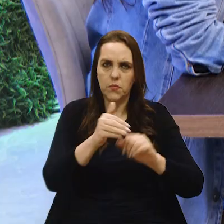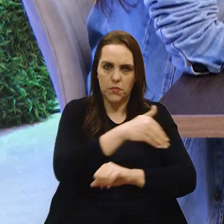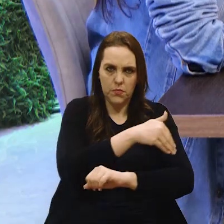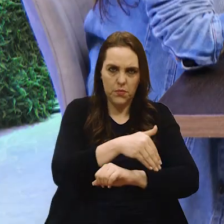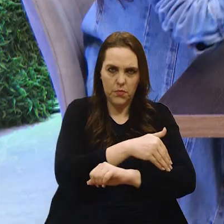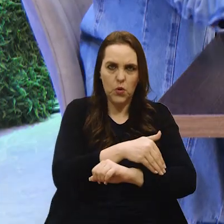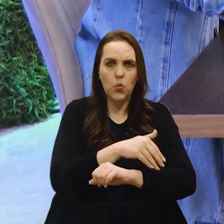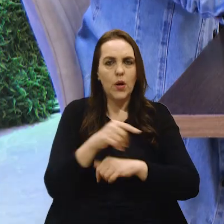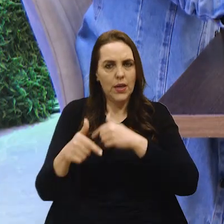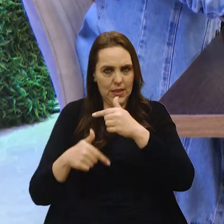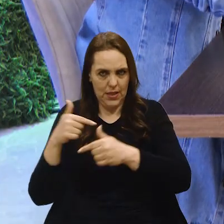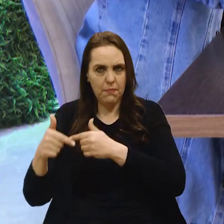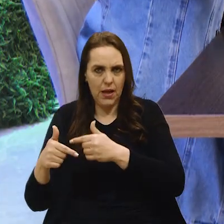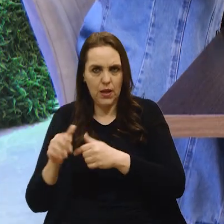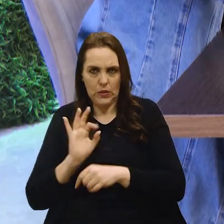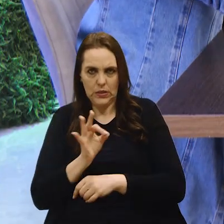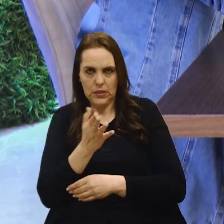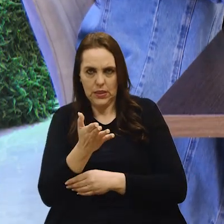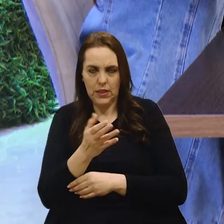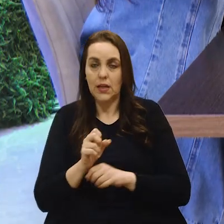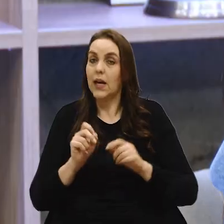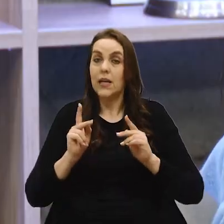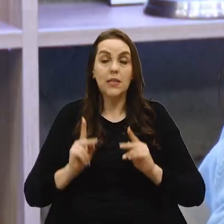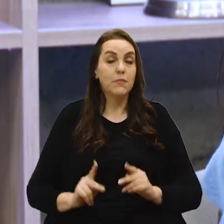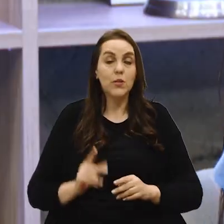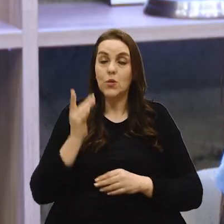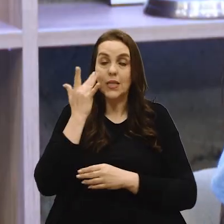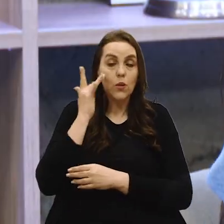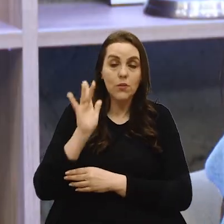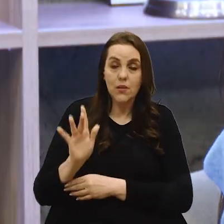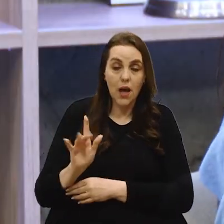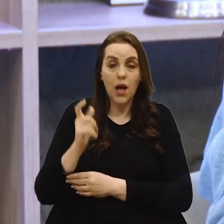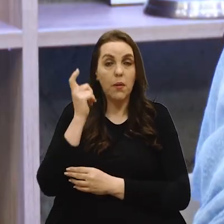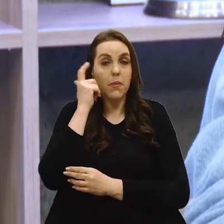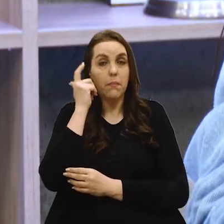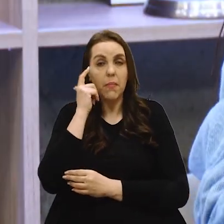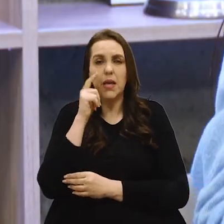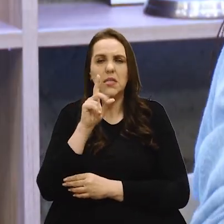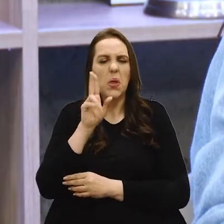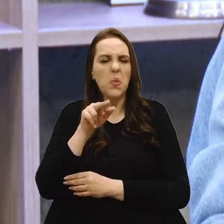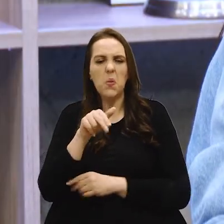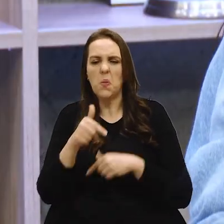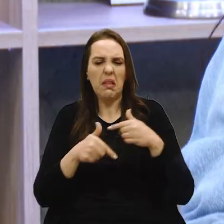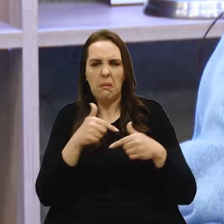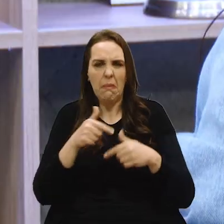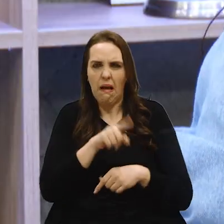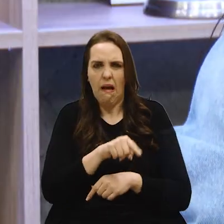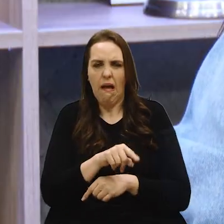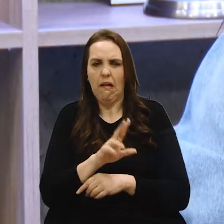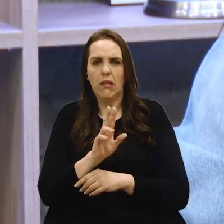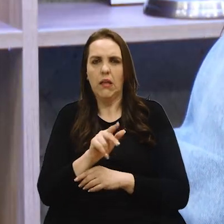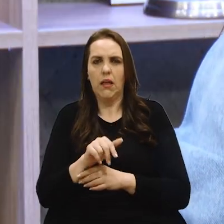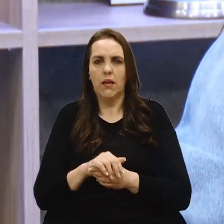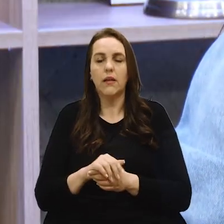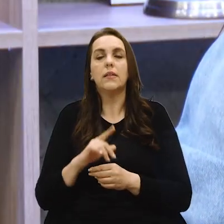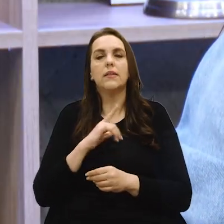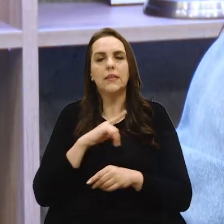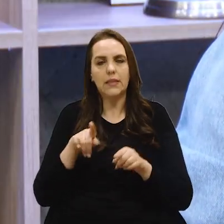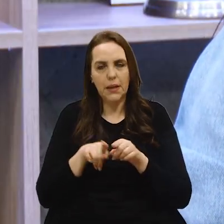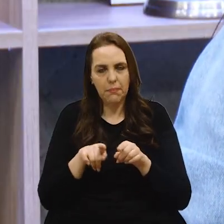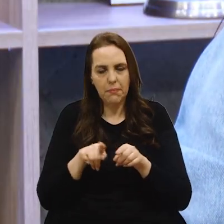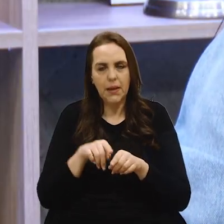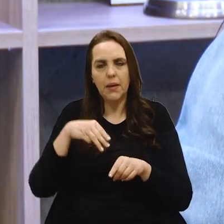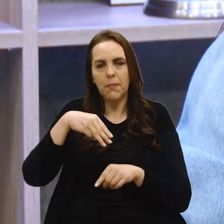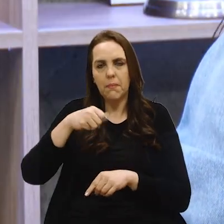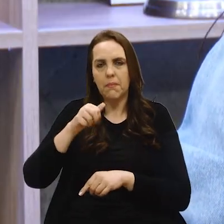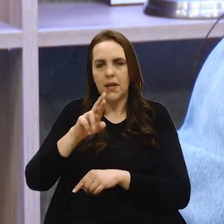Sim, temos. Porque é isso, né? As pessoas realmente não sabem quem são essas pessoas, né? Parece, não trabalha. Inclusive, tinha o Marcelo,